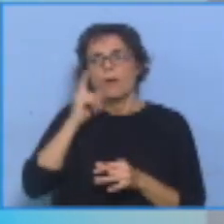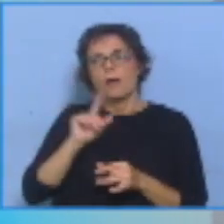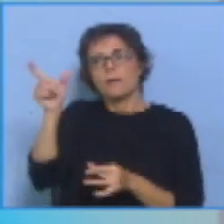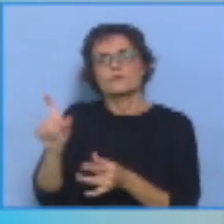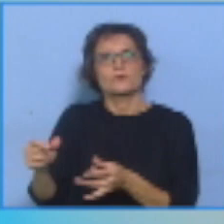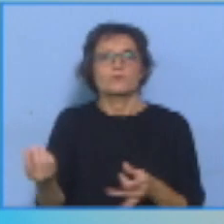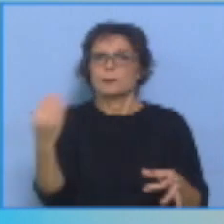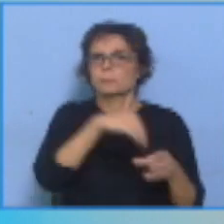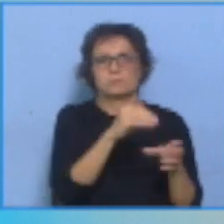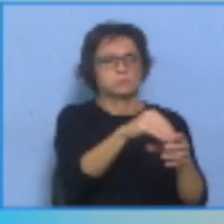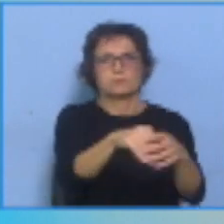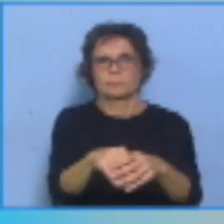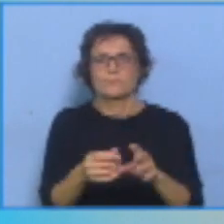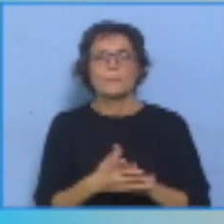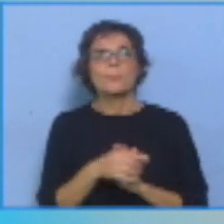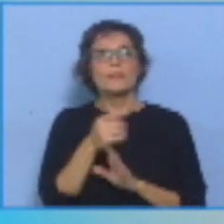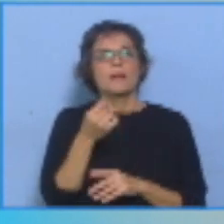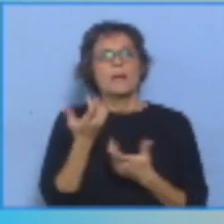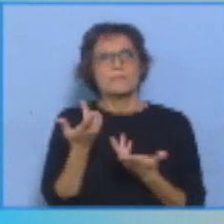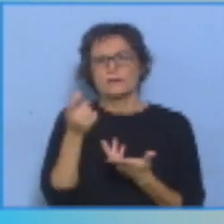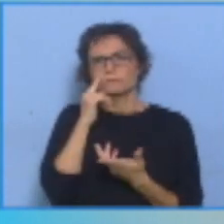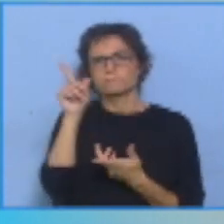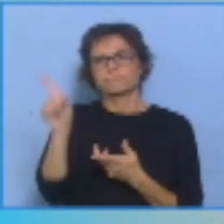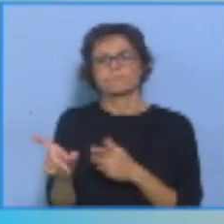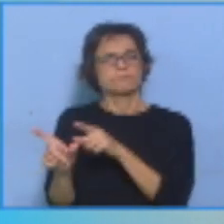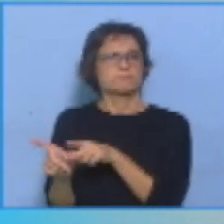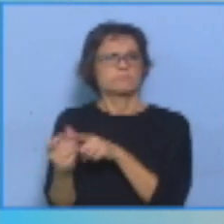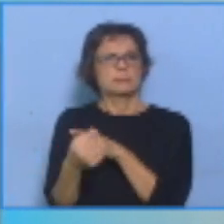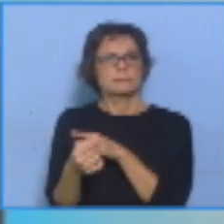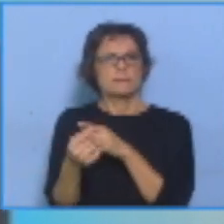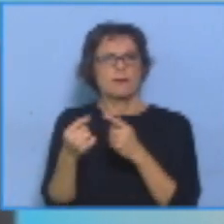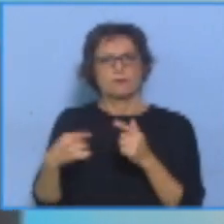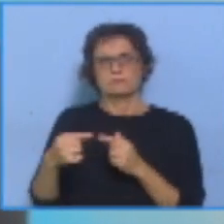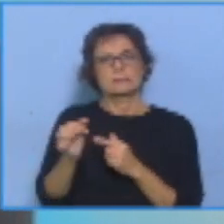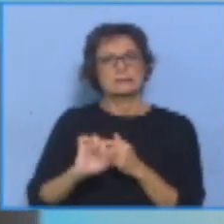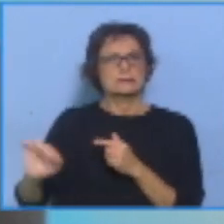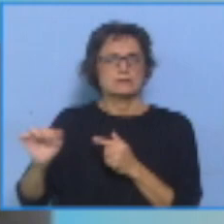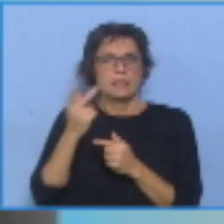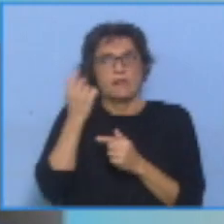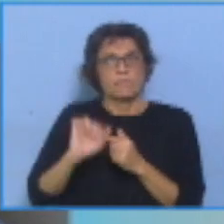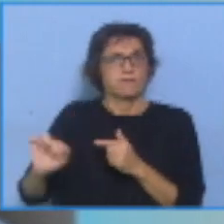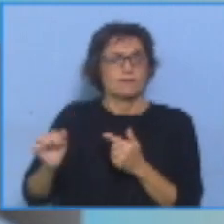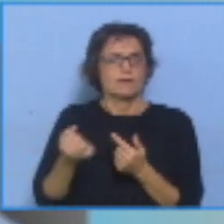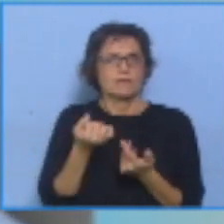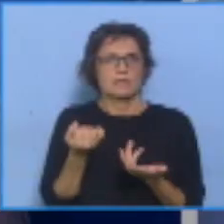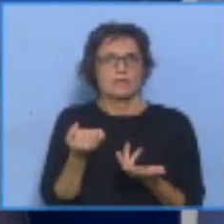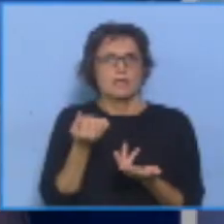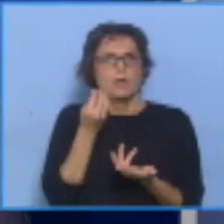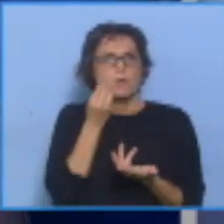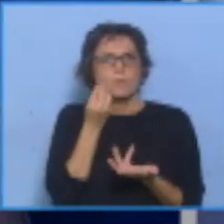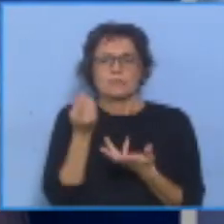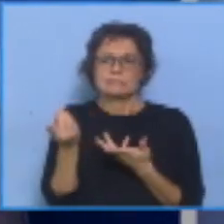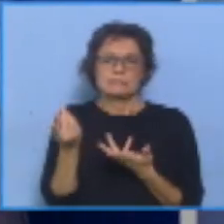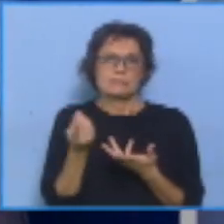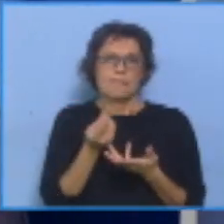Sofia era, algo despistada do real, até da organização cotidiana da vida, como é que na sua poesia depois